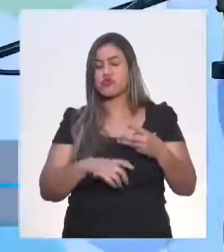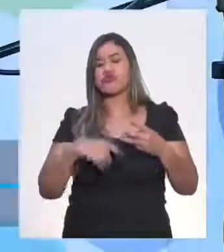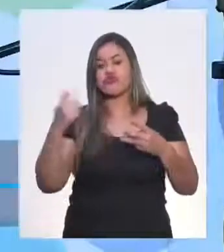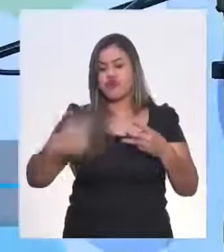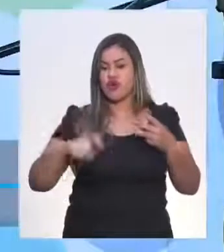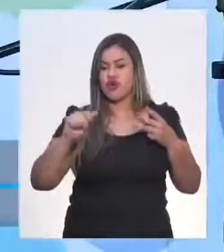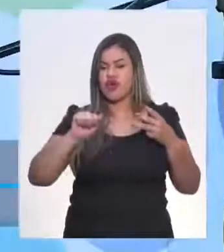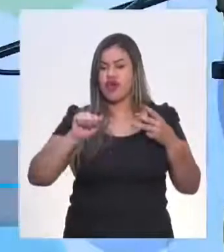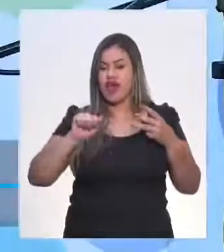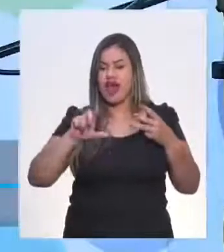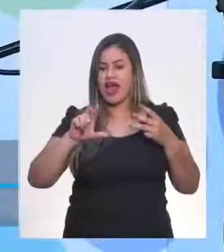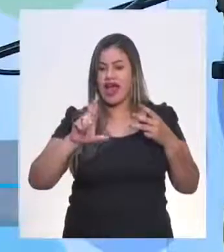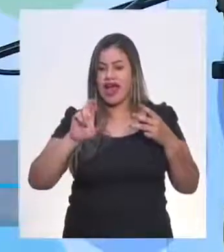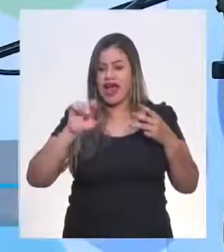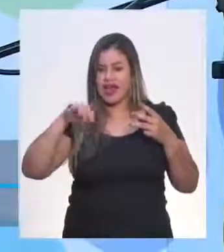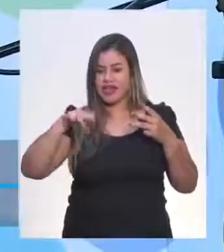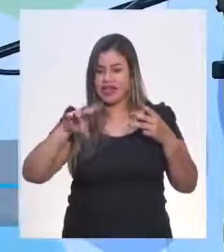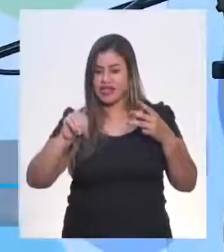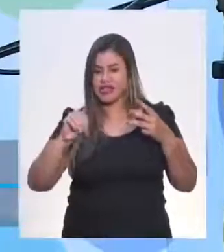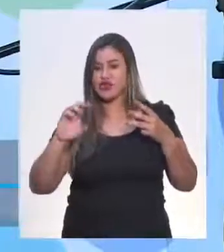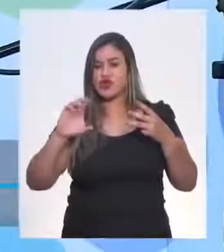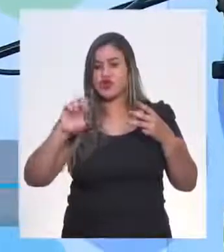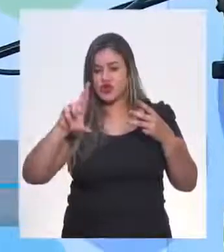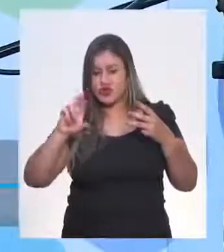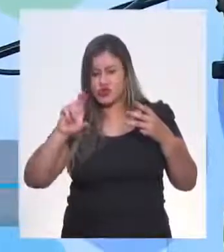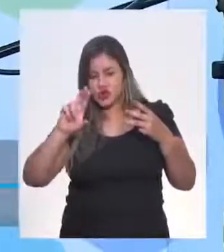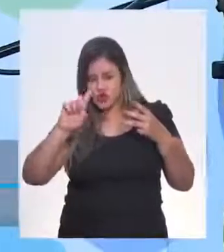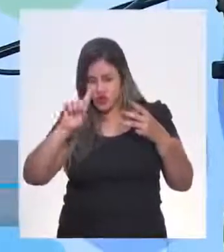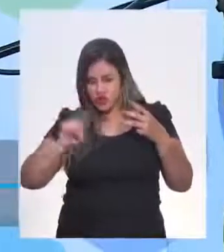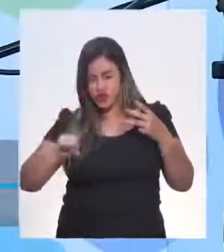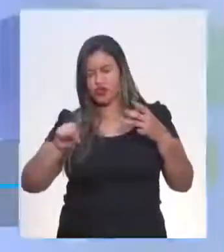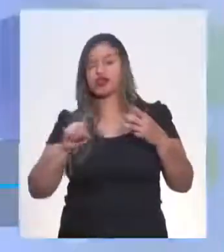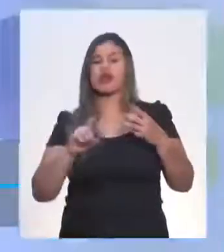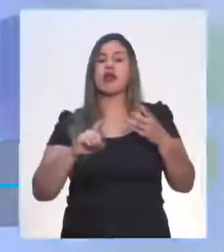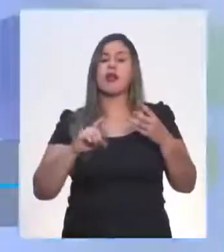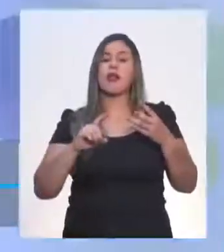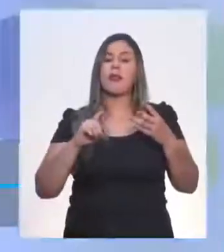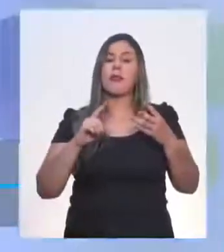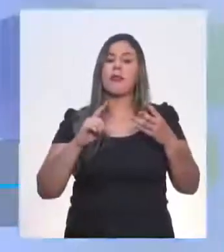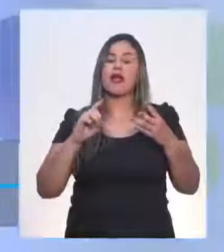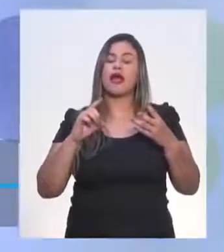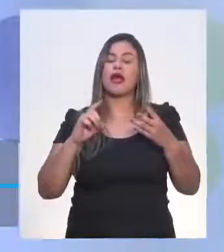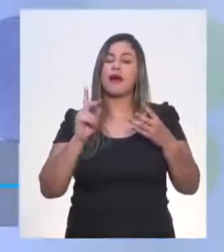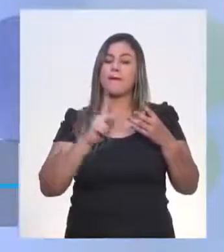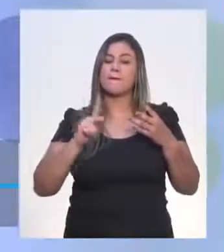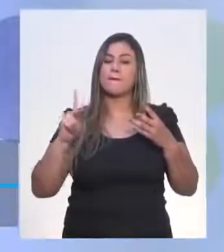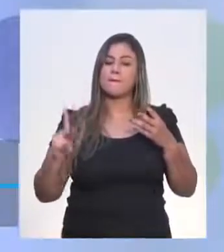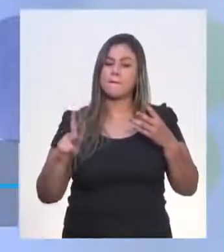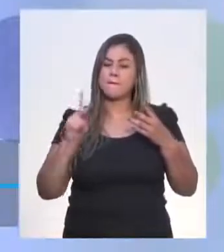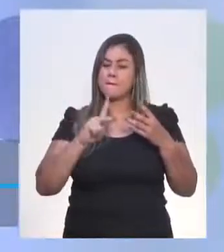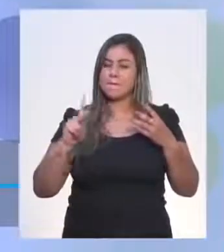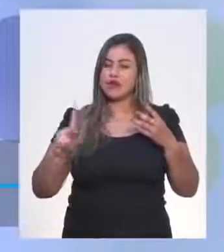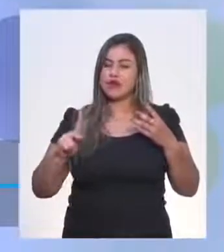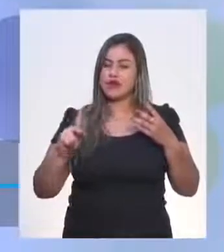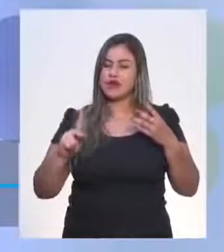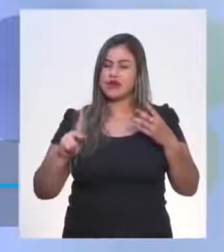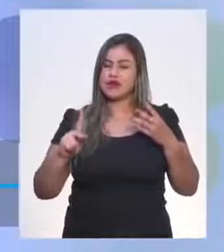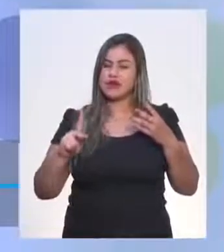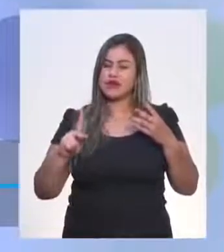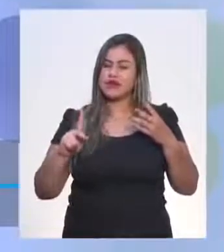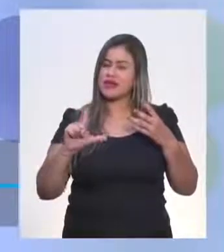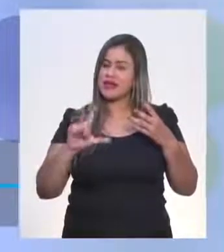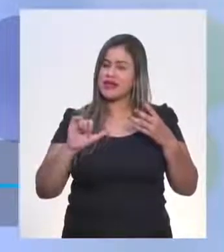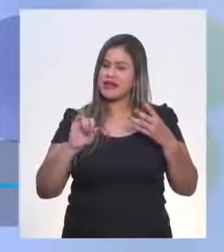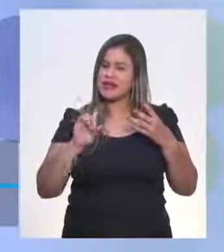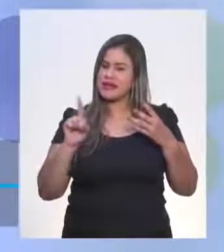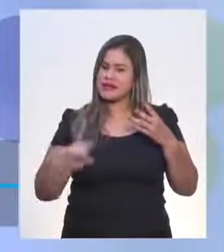Cruz Arlindo Cruz da professora Sheila e da professora Sandra e a pro Lice Lice Lice